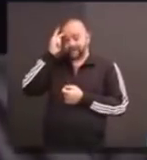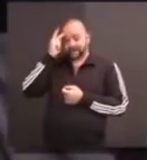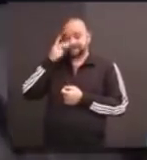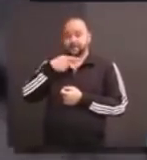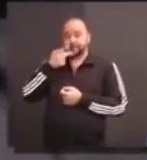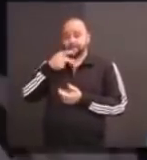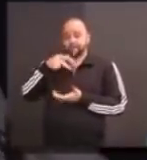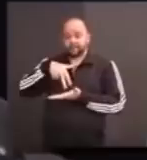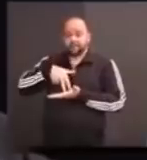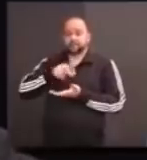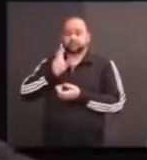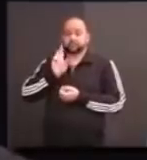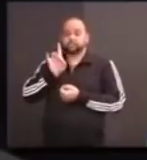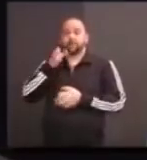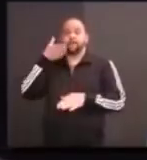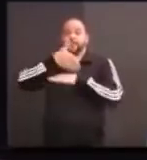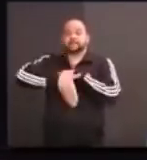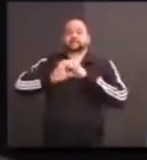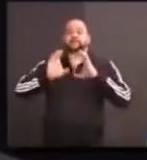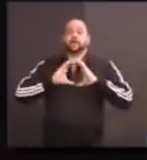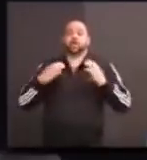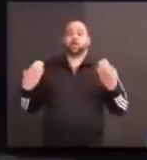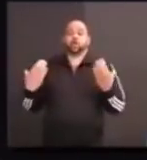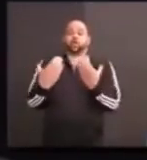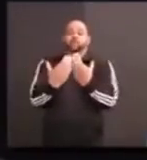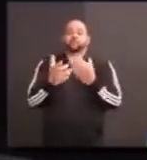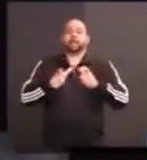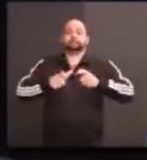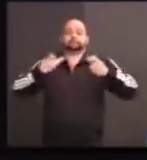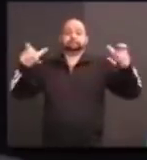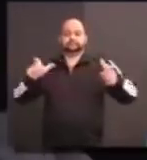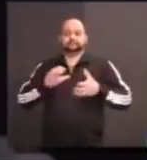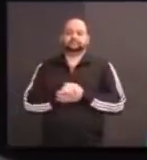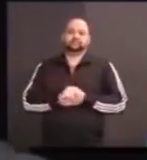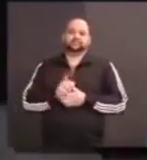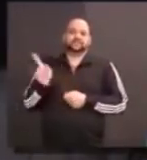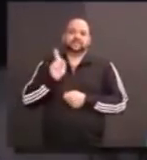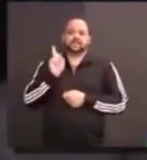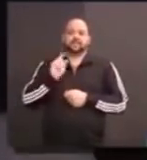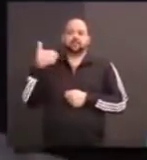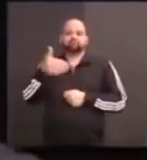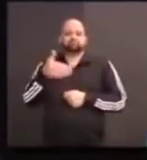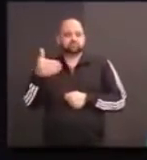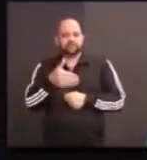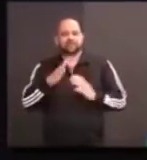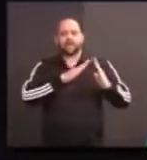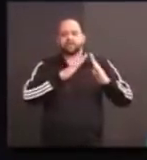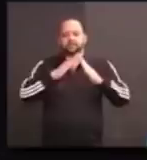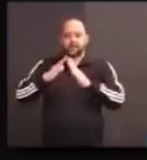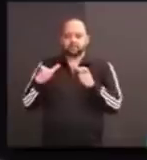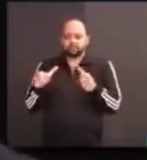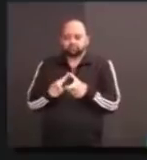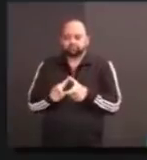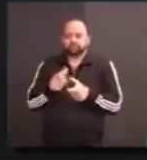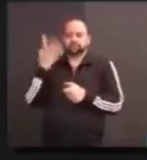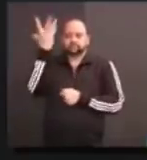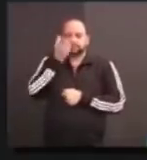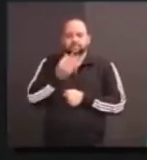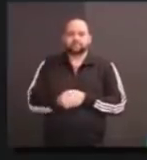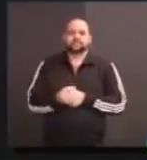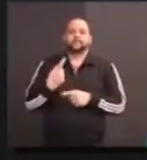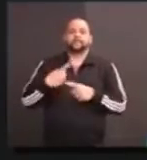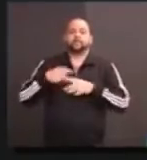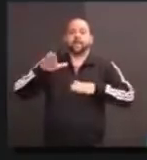dos congressos. Não frequentam os centros espíritas. Às vezes